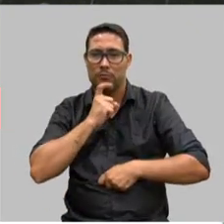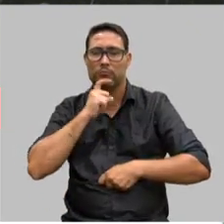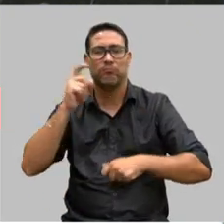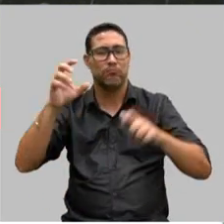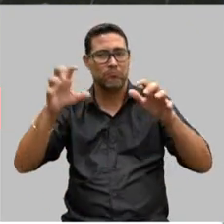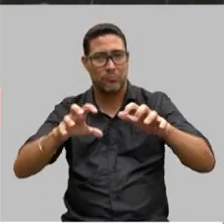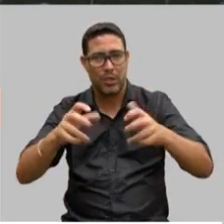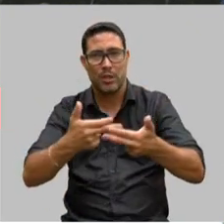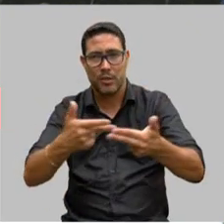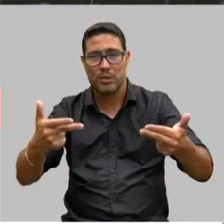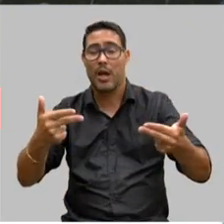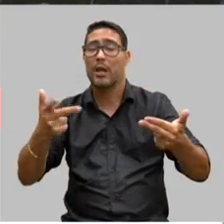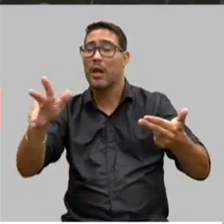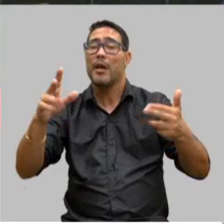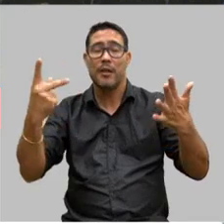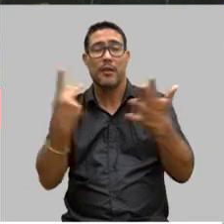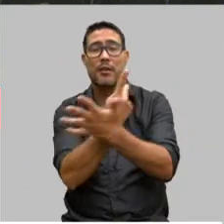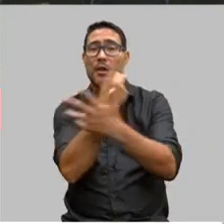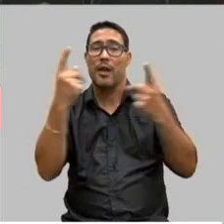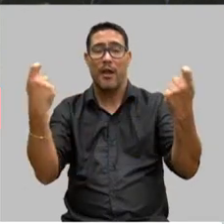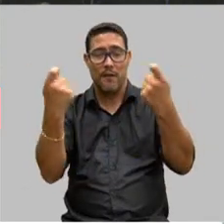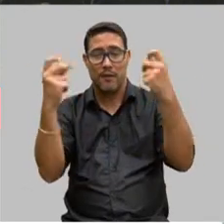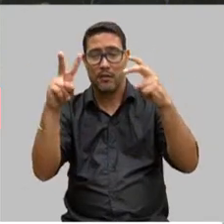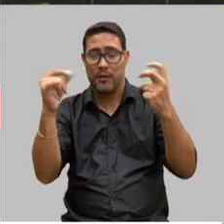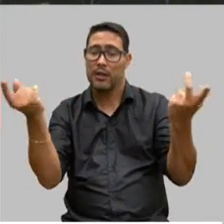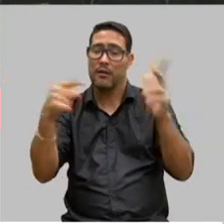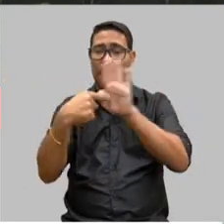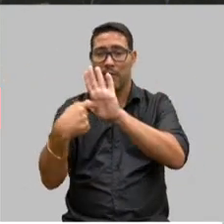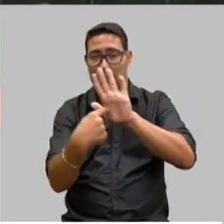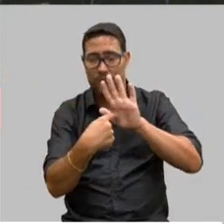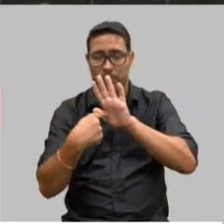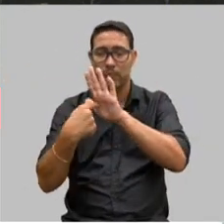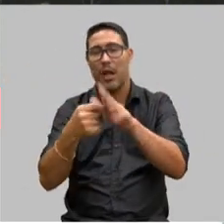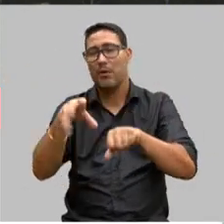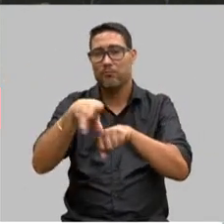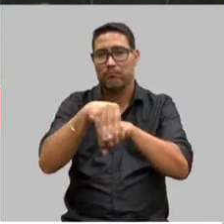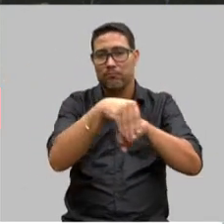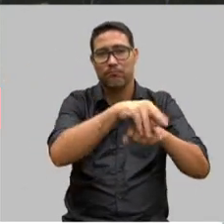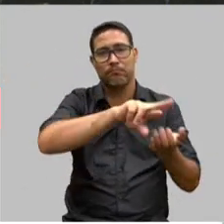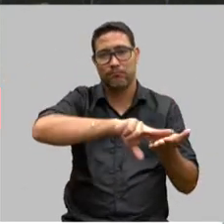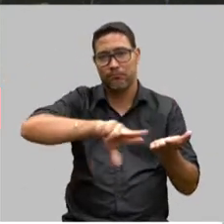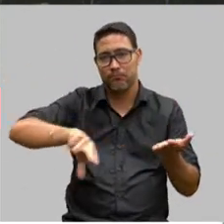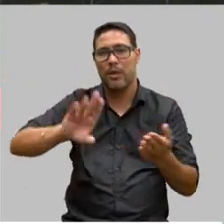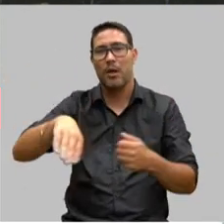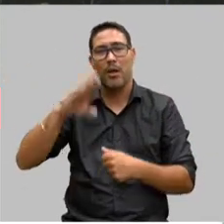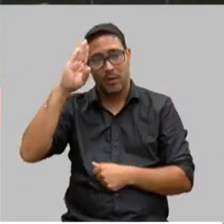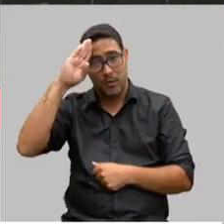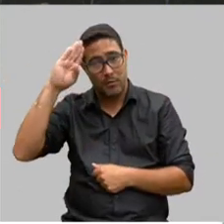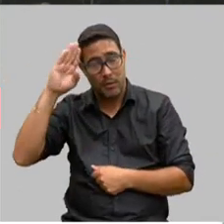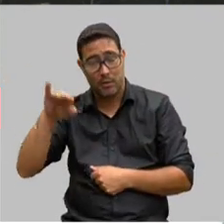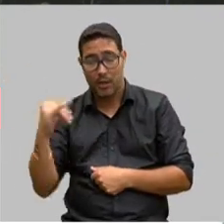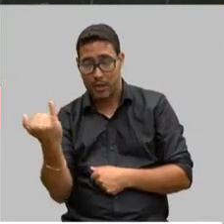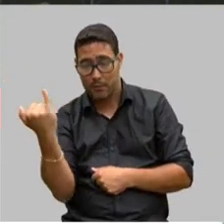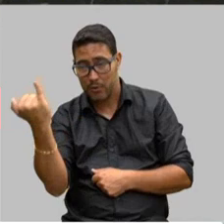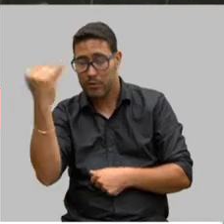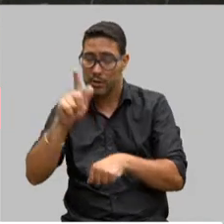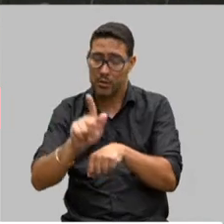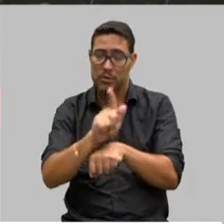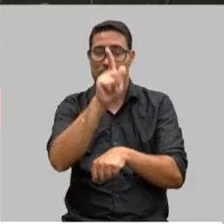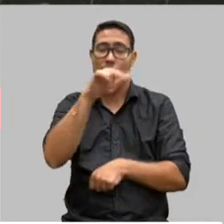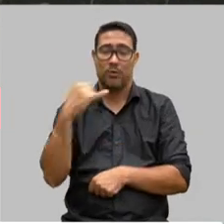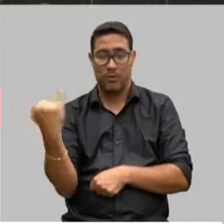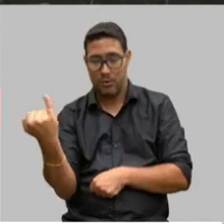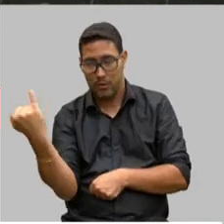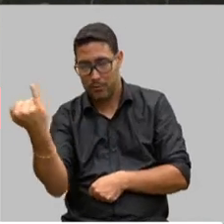conhecimento tradicional daqueles que vivem o dia a dia neste ambiente. A academia é importante, os gestores são importantes, mas os